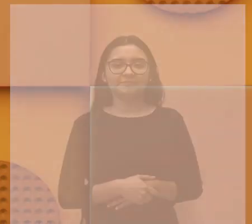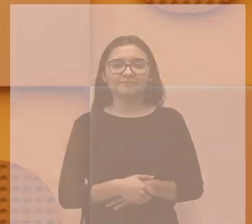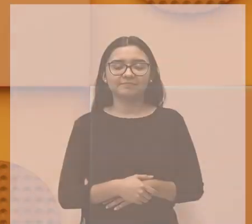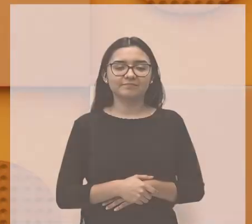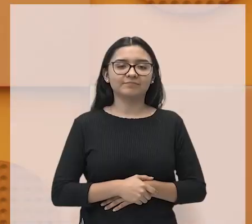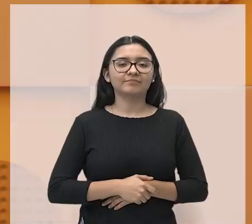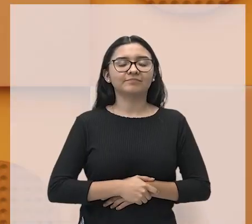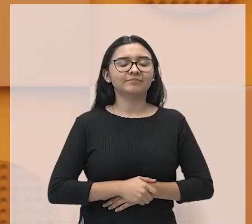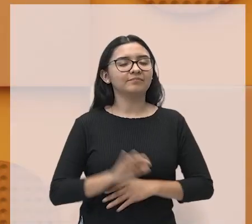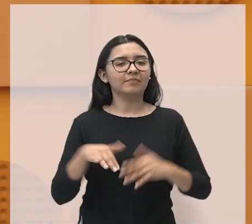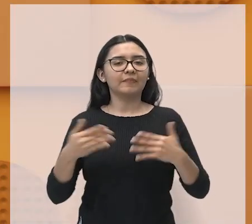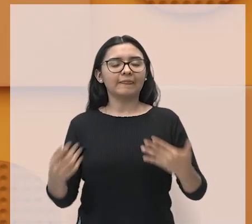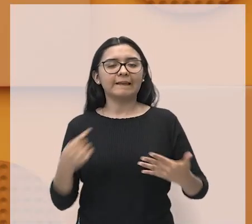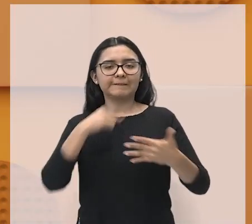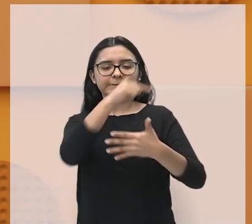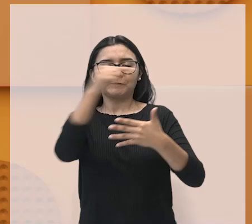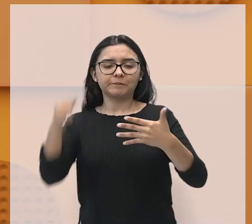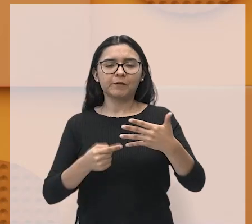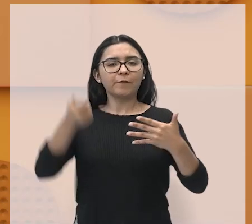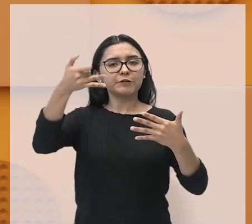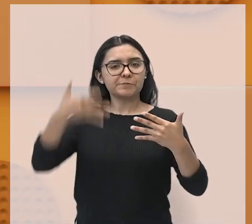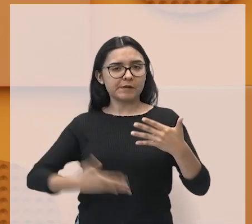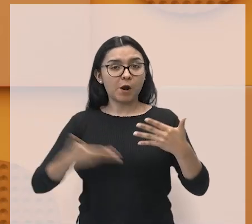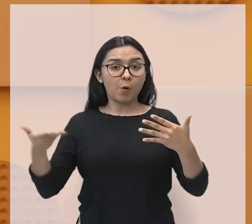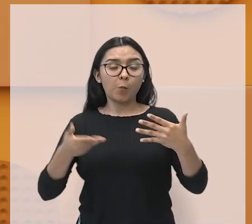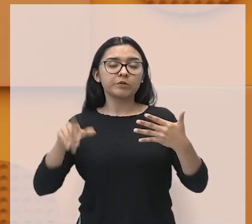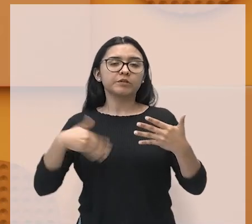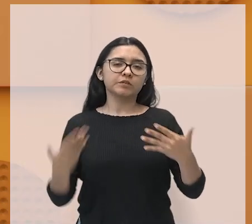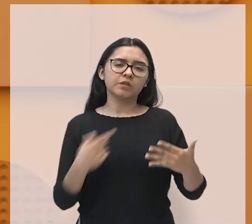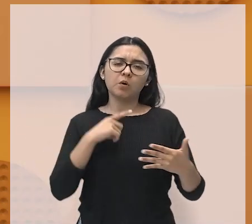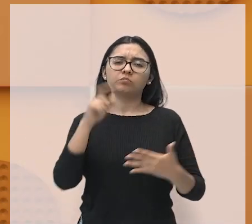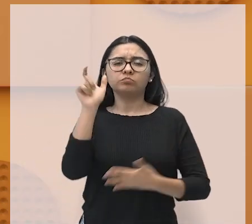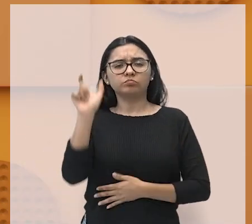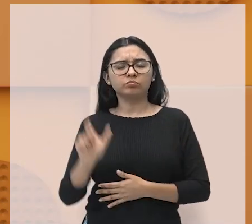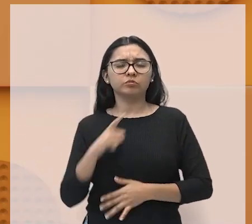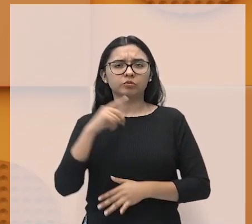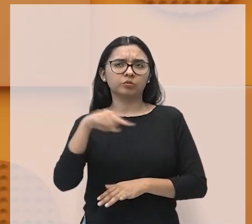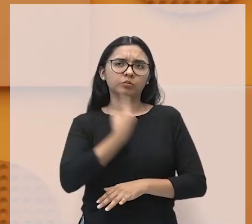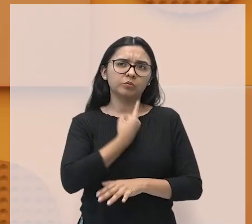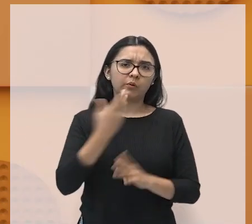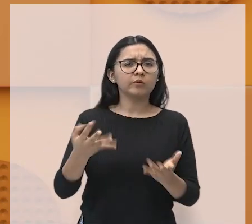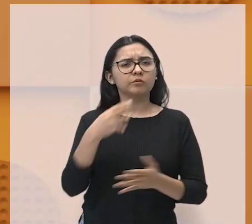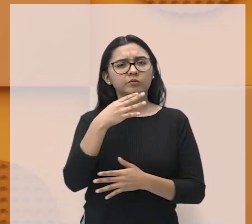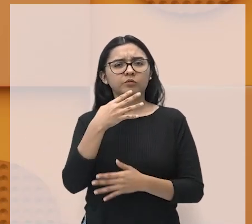Os termos que vamos falar na nossa aula de hoje são termos que a gente costuma ouvir com certa frequência.